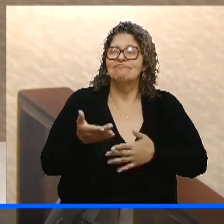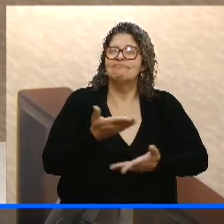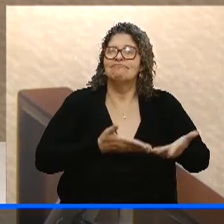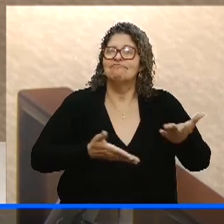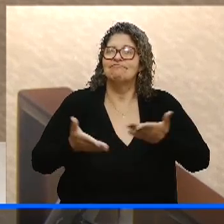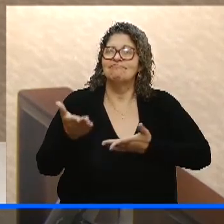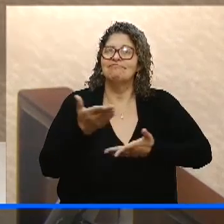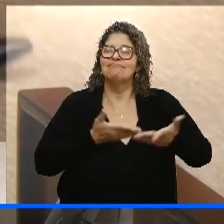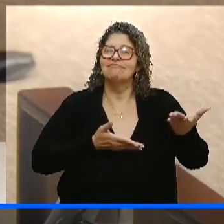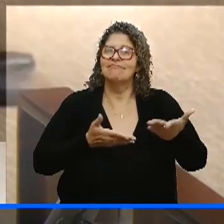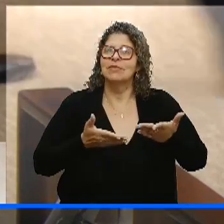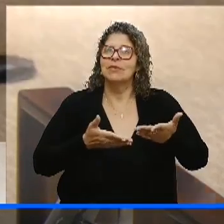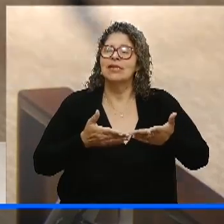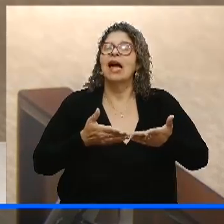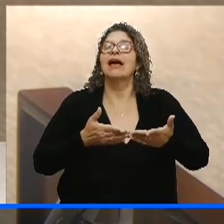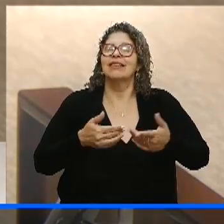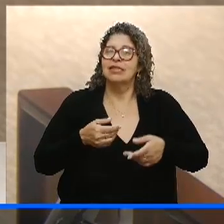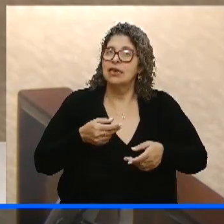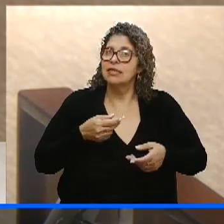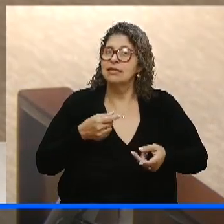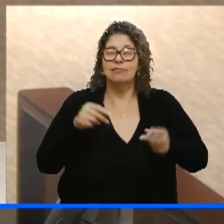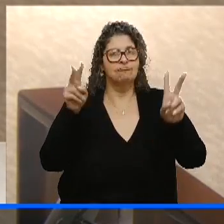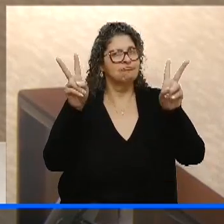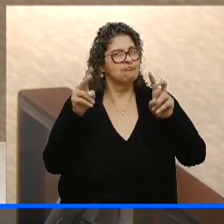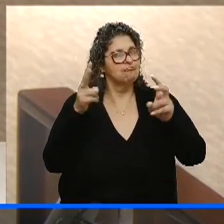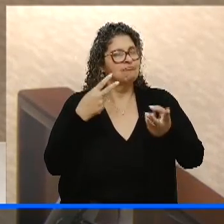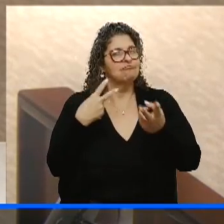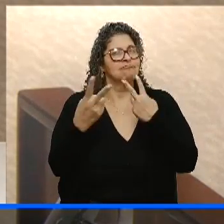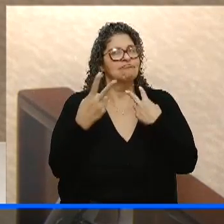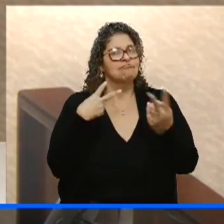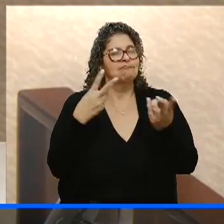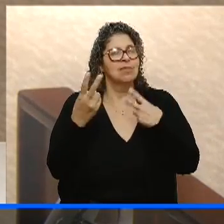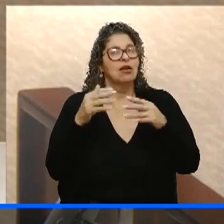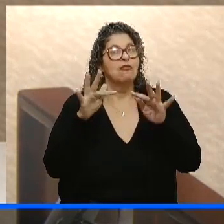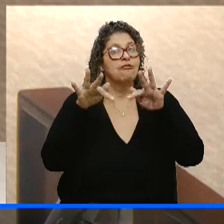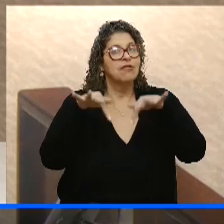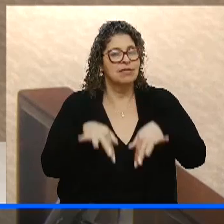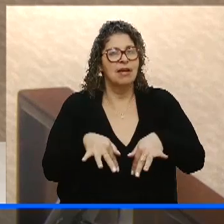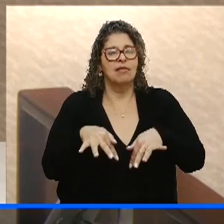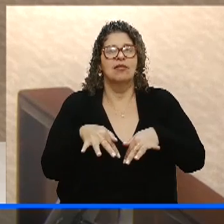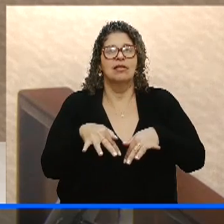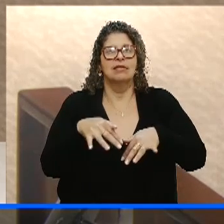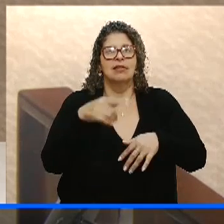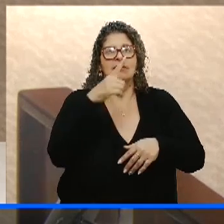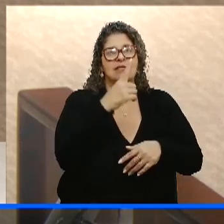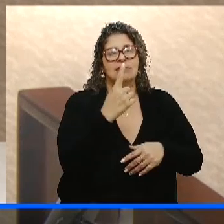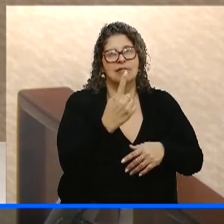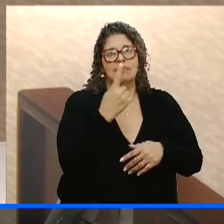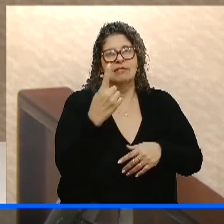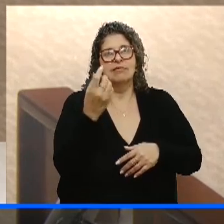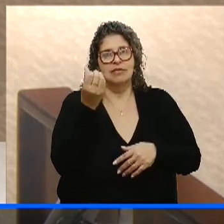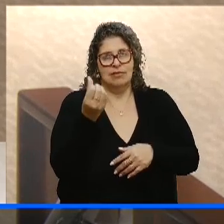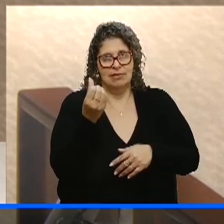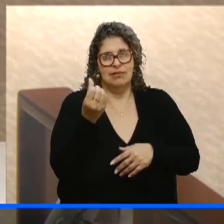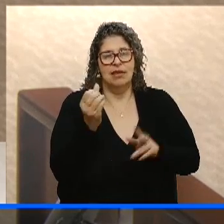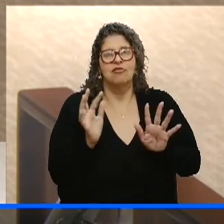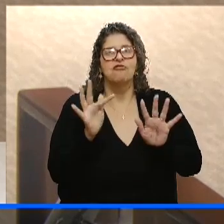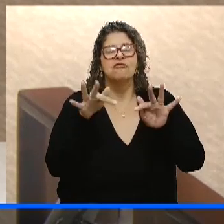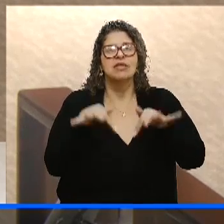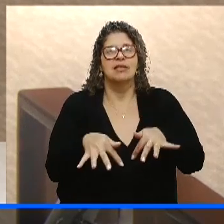término da duplicação da br 116 falta no fundo de todos os gaúchos